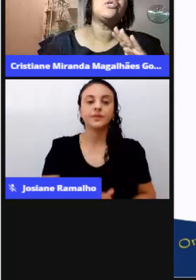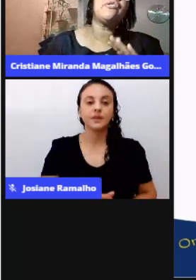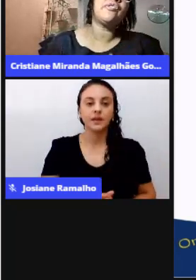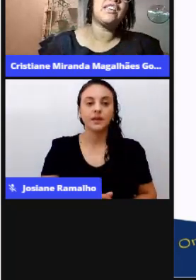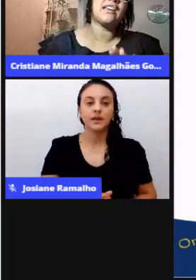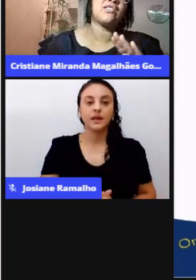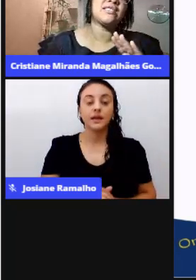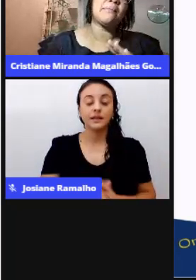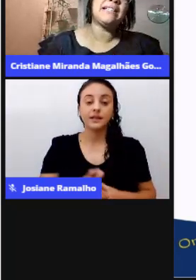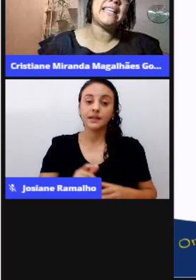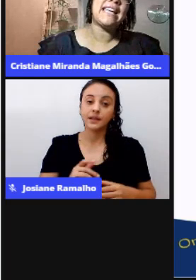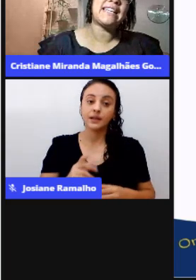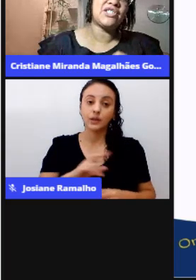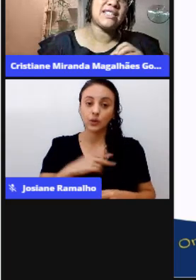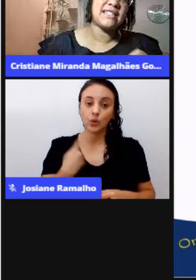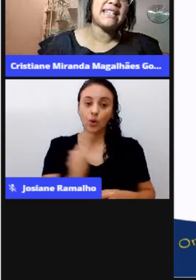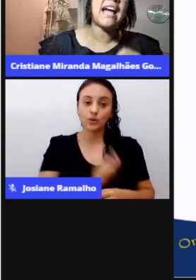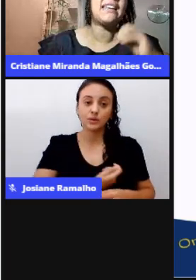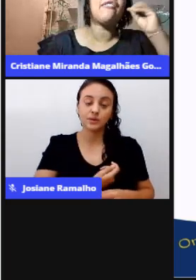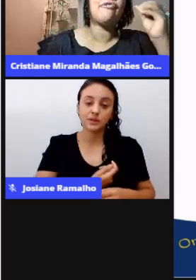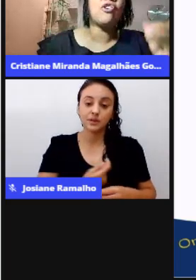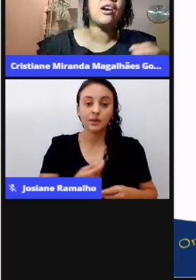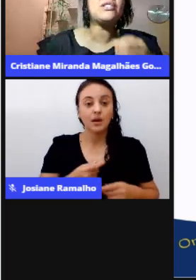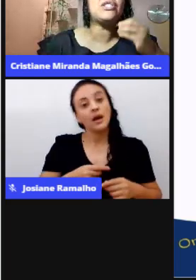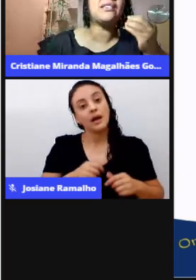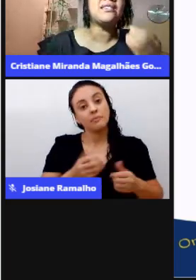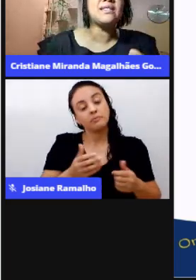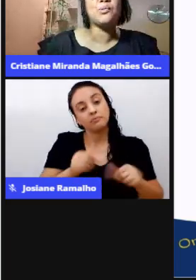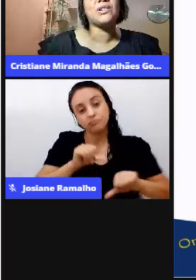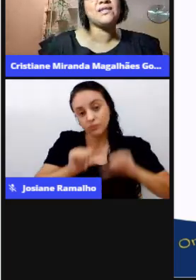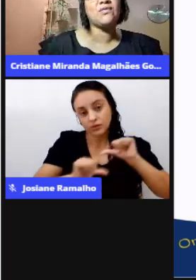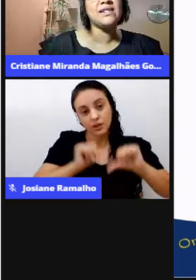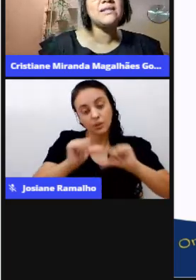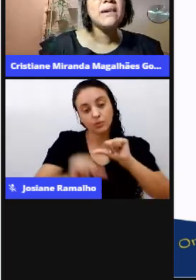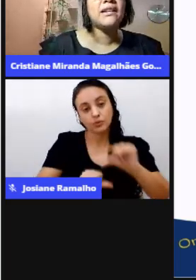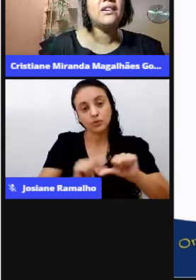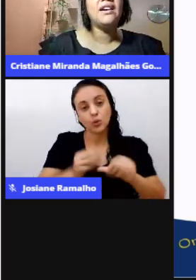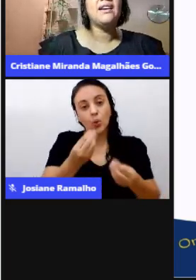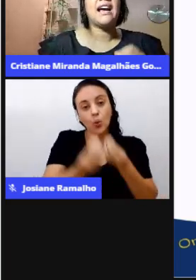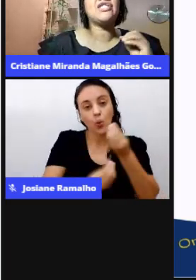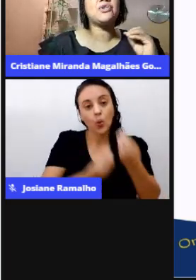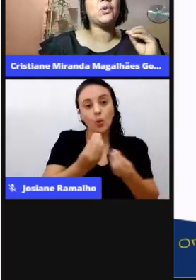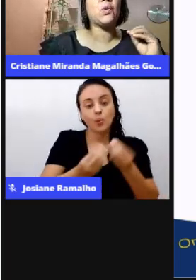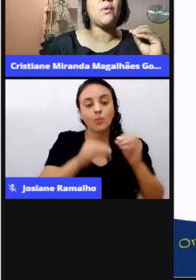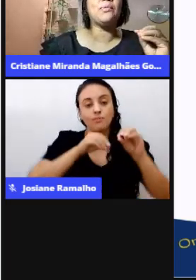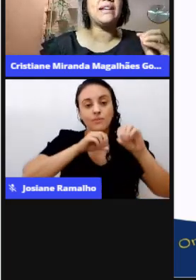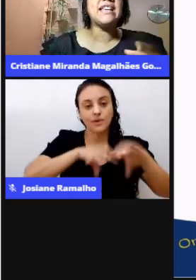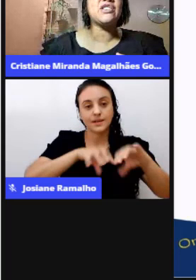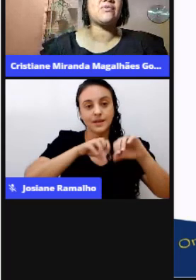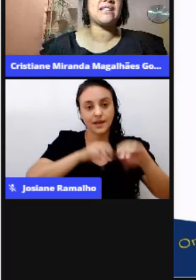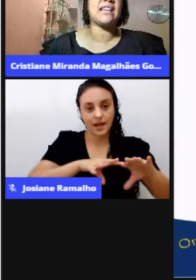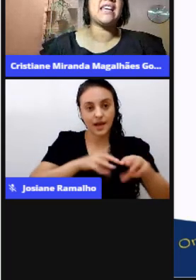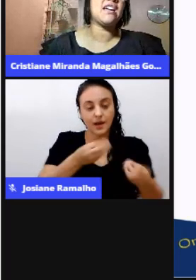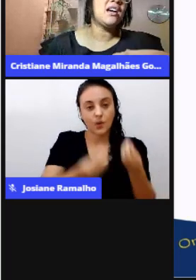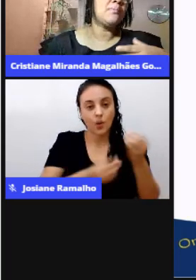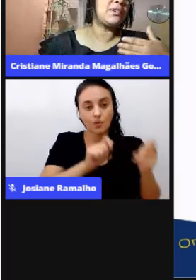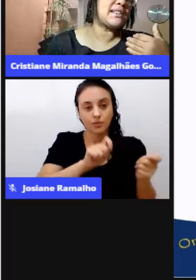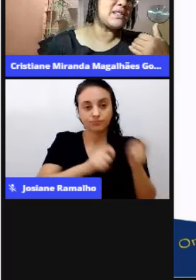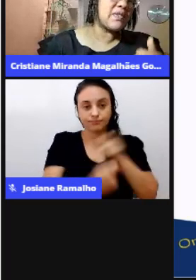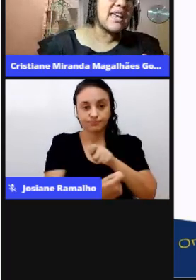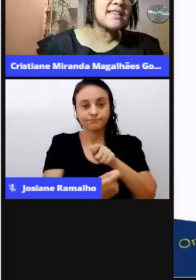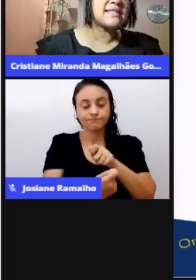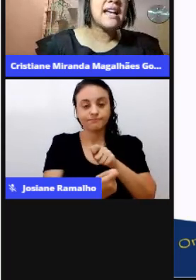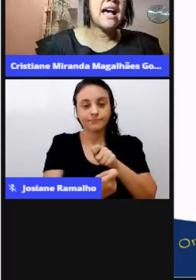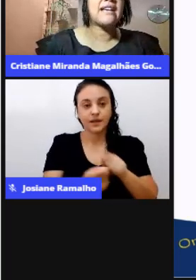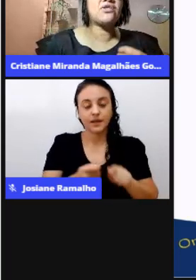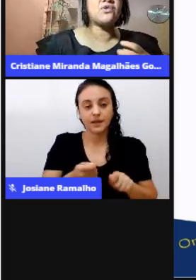gente modifique a nossa maneira de ensinar e a forma de transpor esse conhecimento. A gente colocou políticos ali, porque